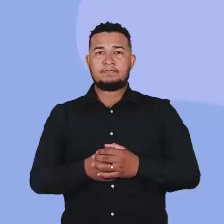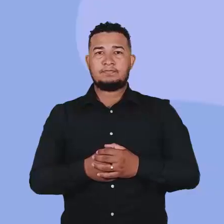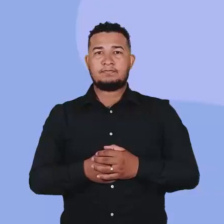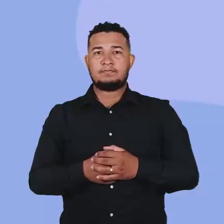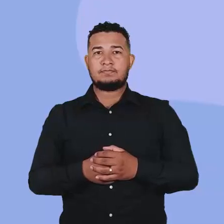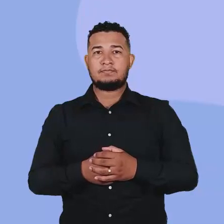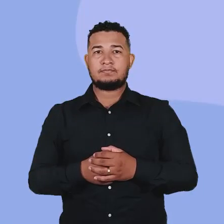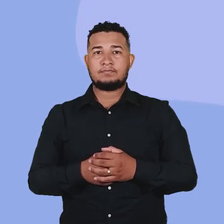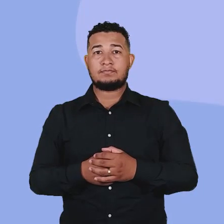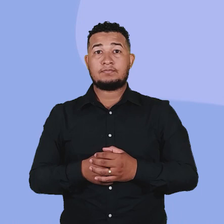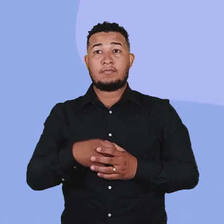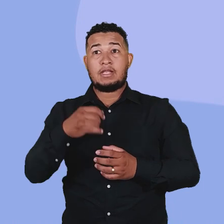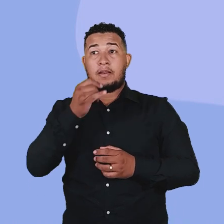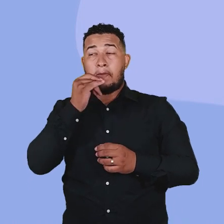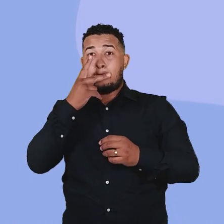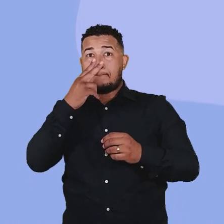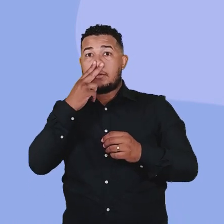slide.